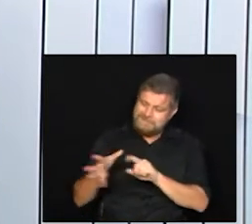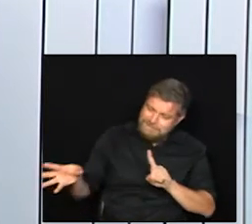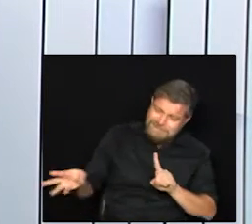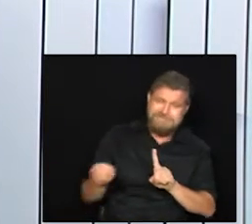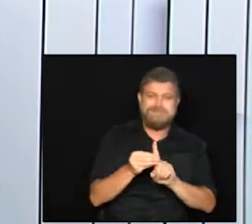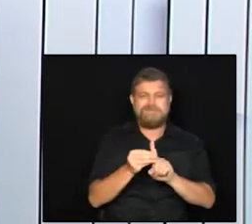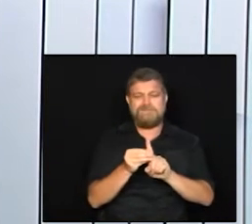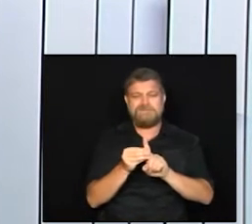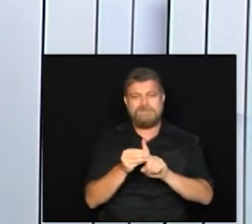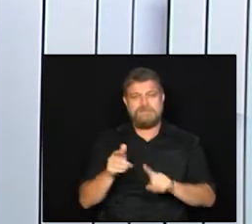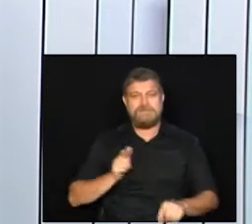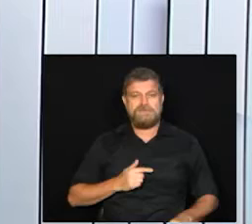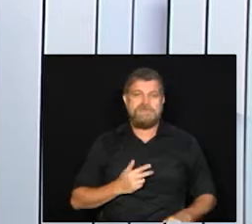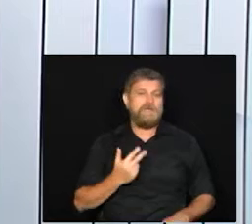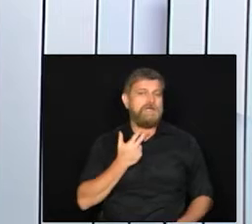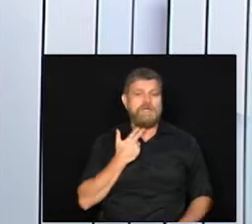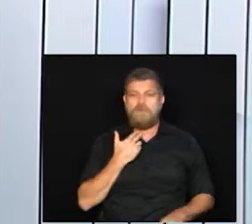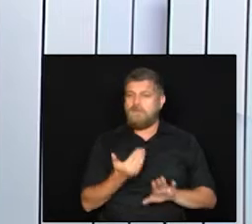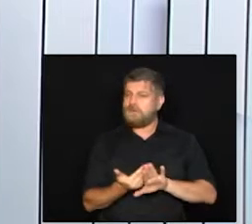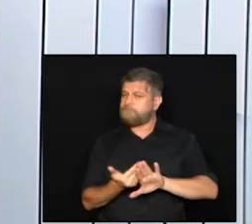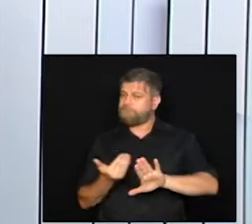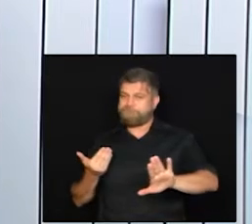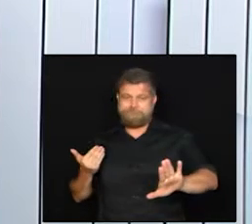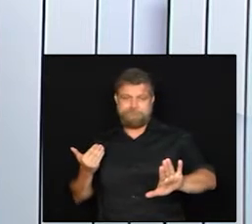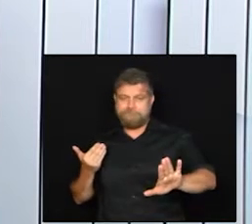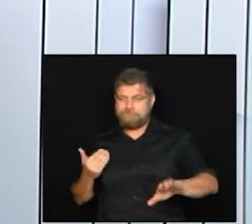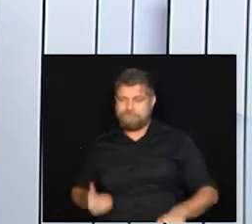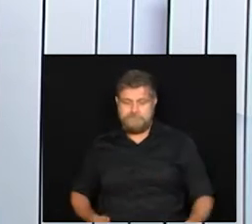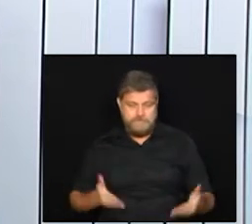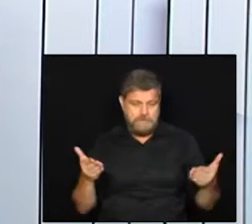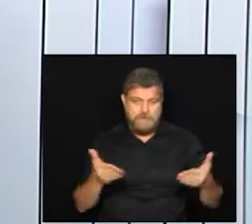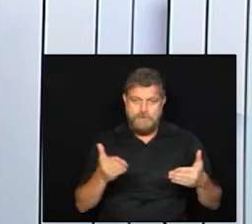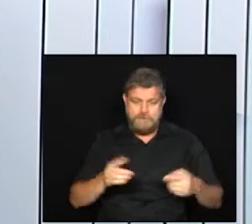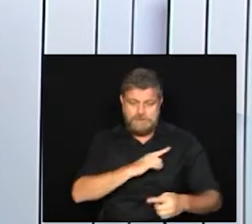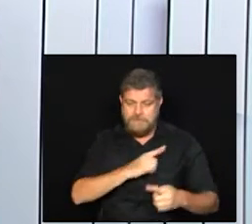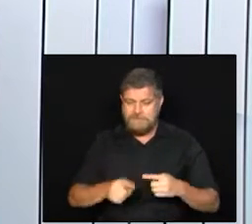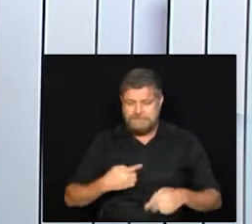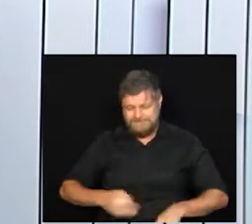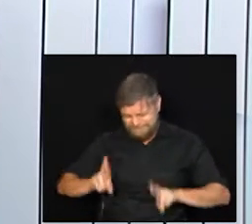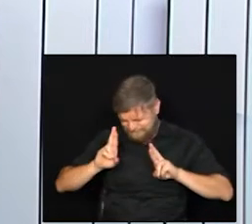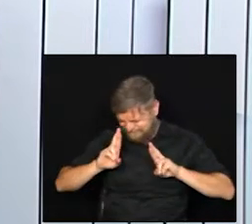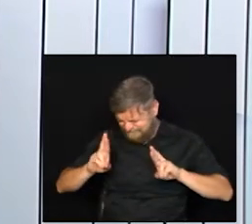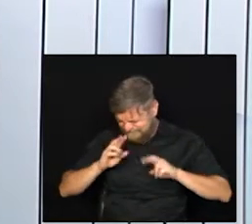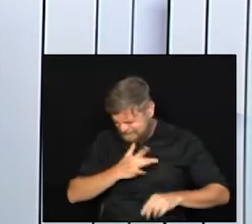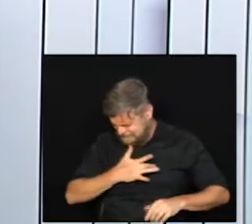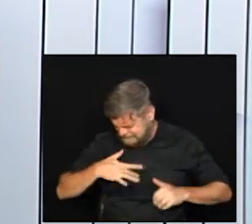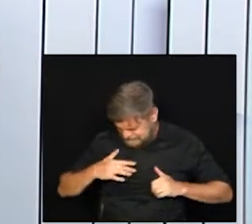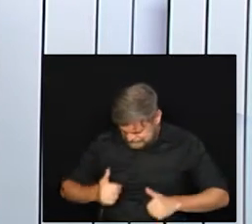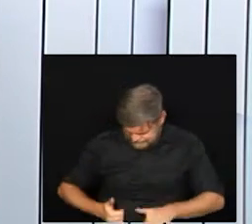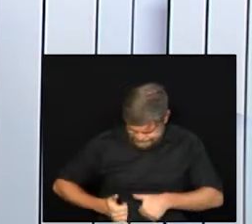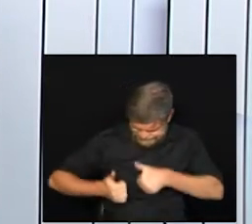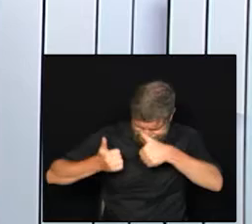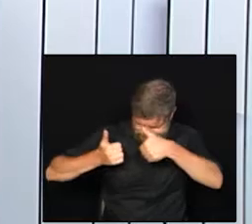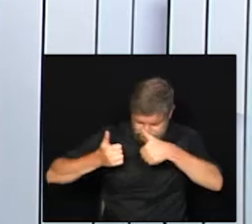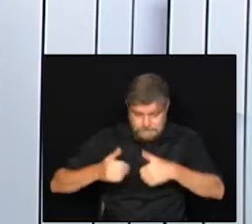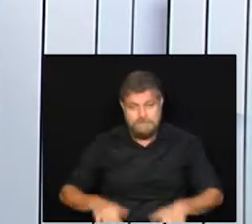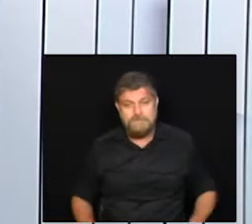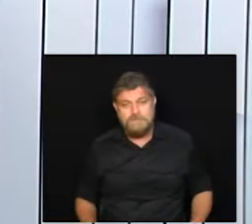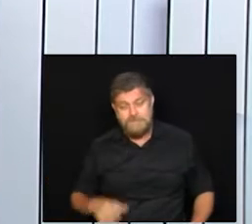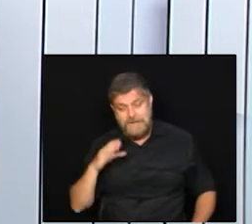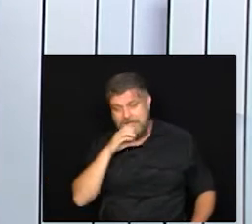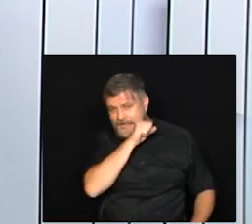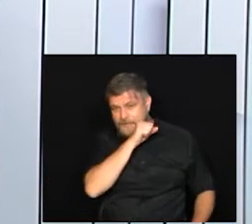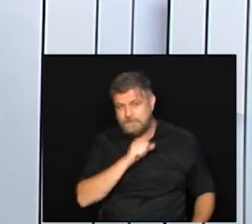e, obviamente, estão fora da partida de hoje. A gente torce para o pronto restabelecimento desses atletas.